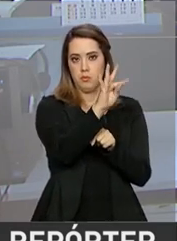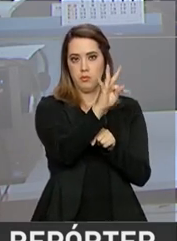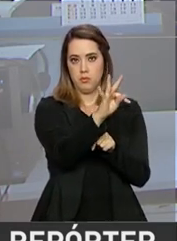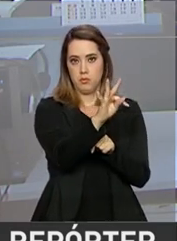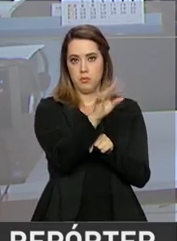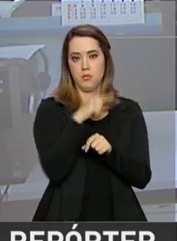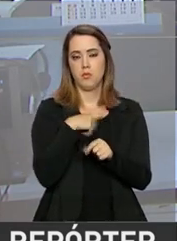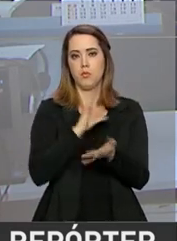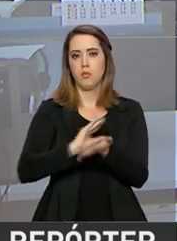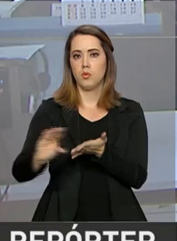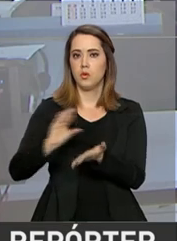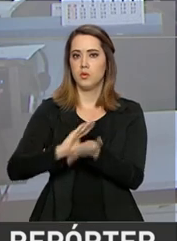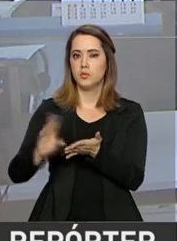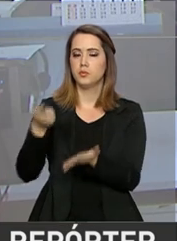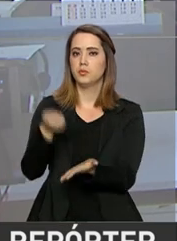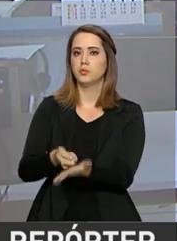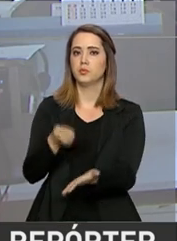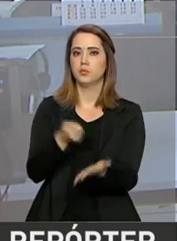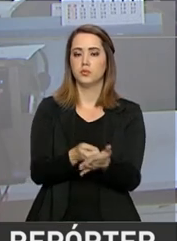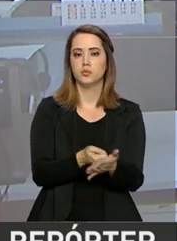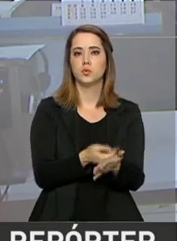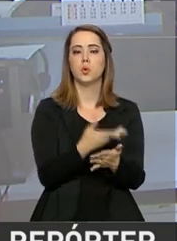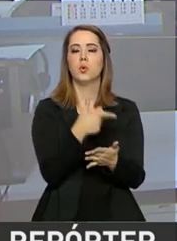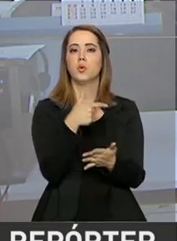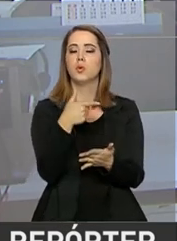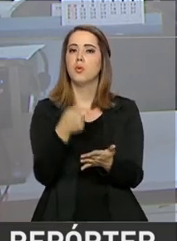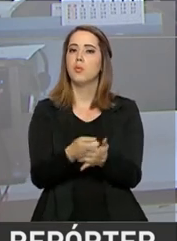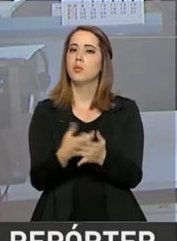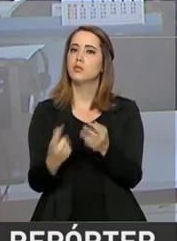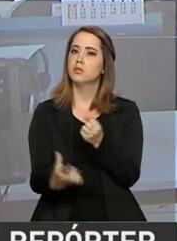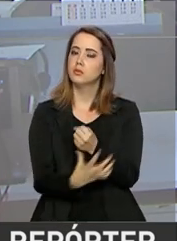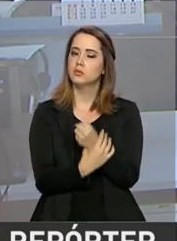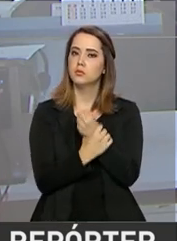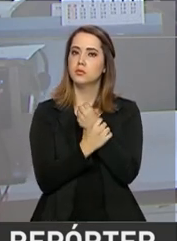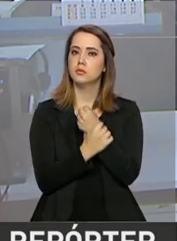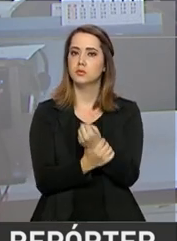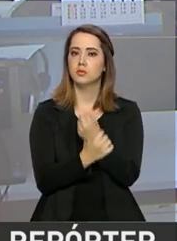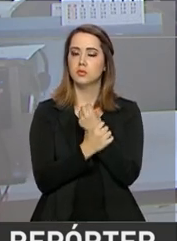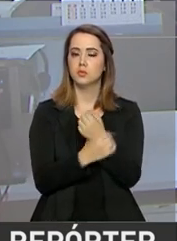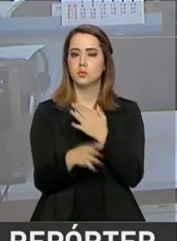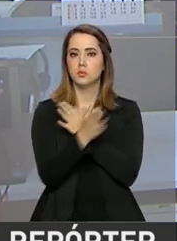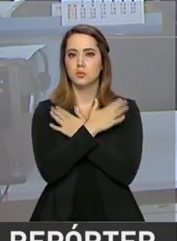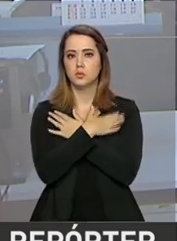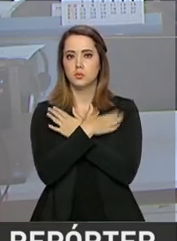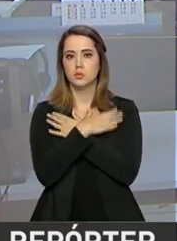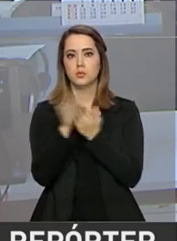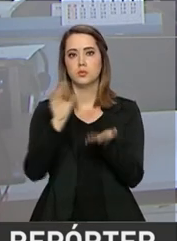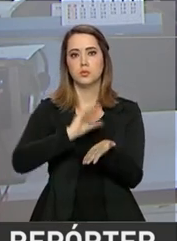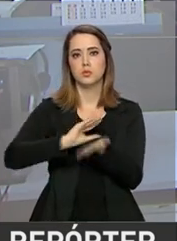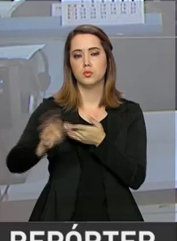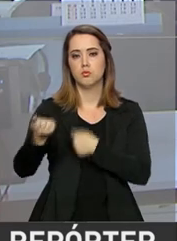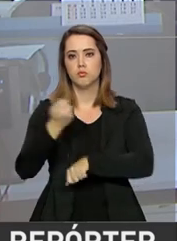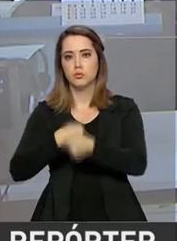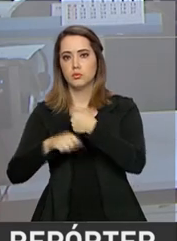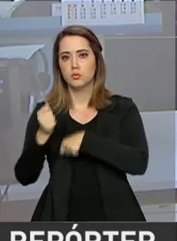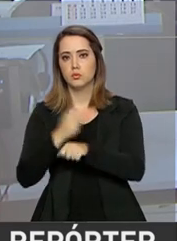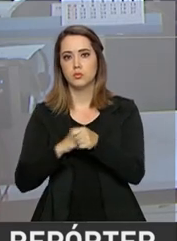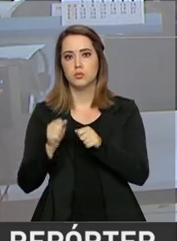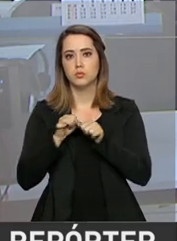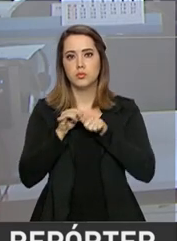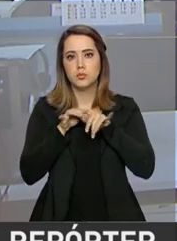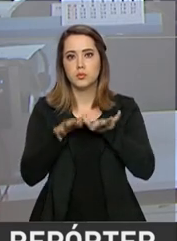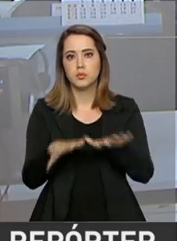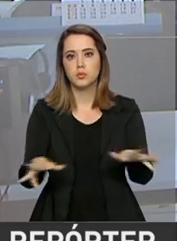recurso será usado para o programa do seguro desemprego na área de manutenção modernização e